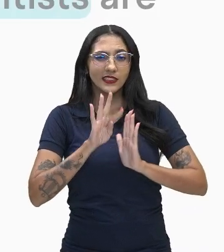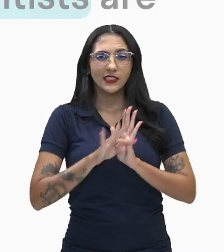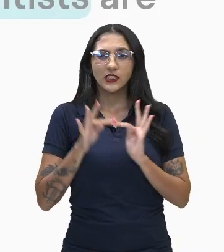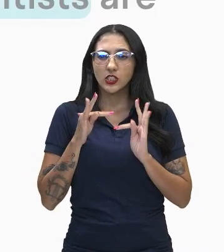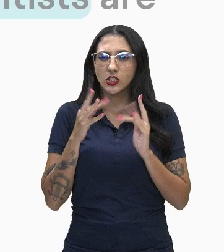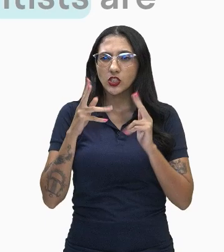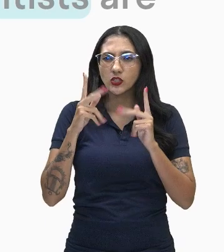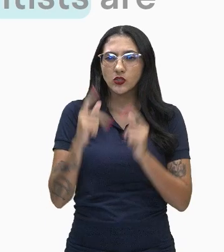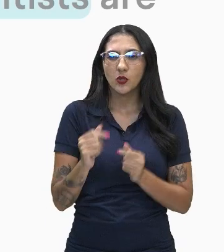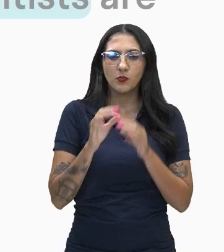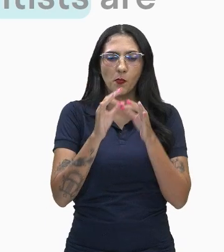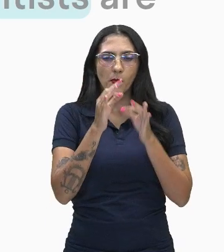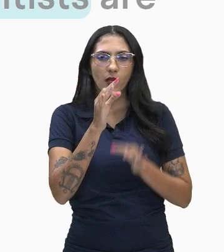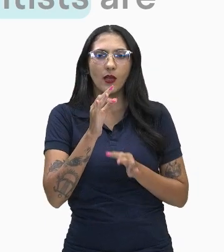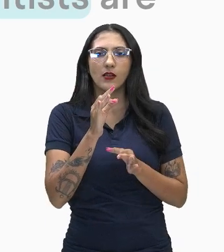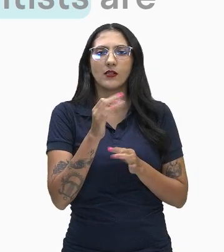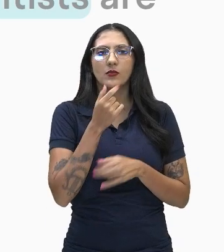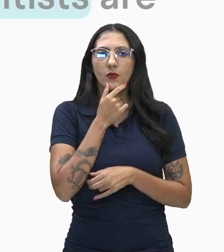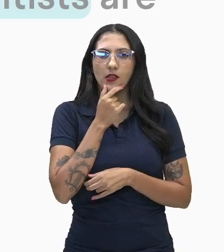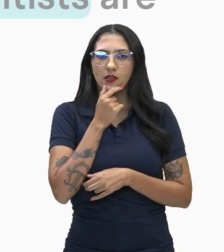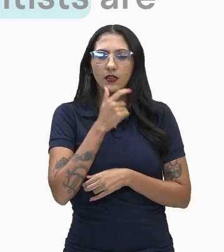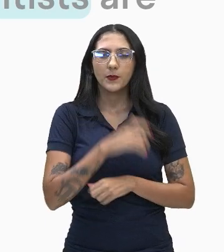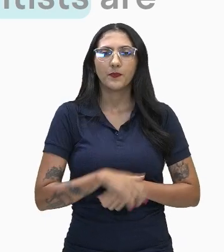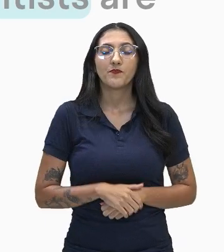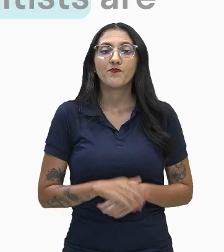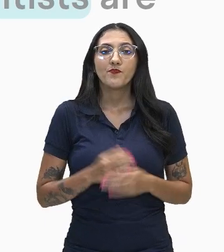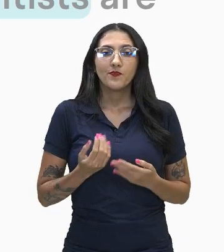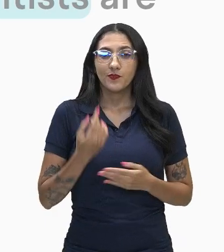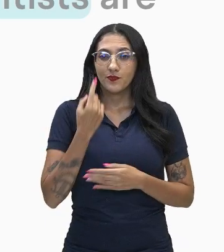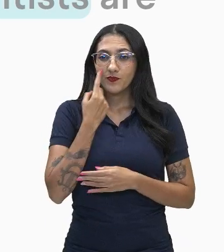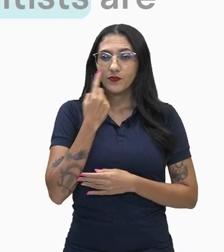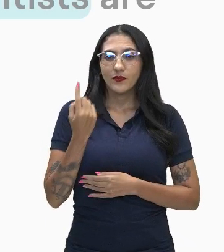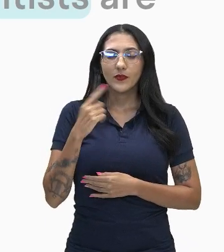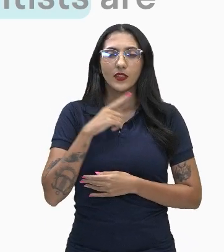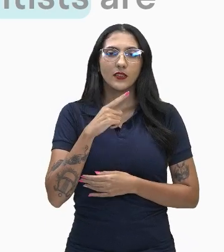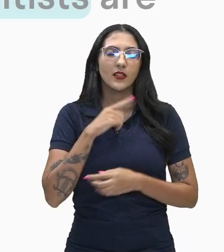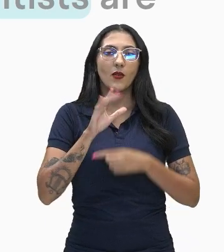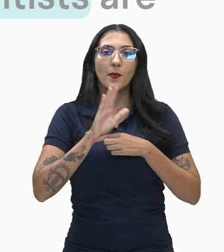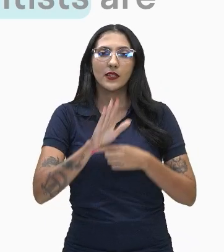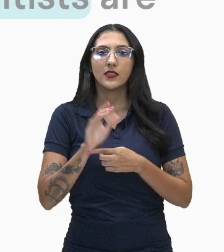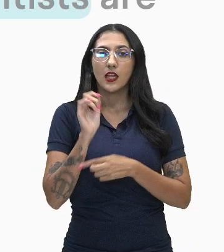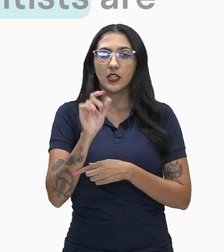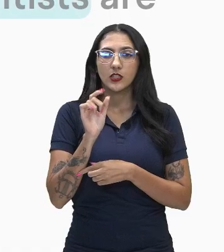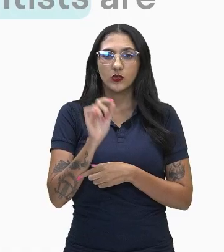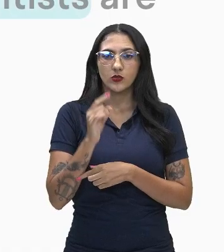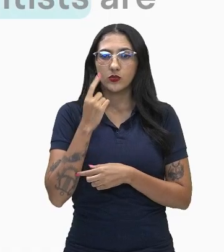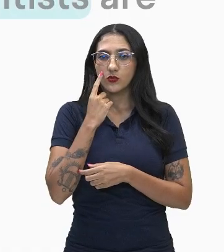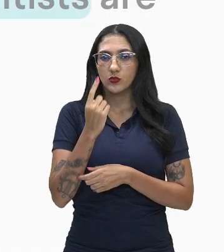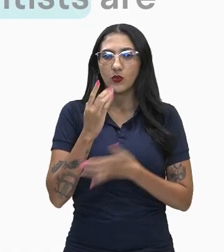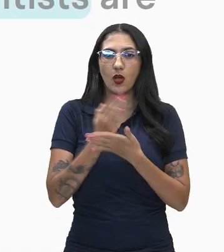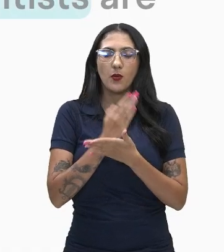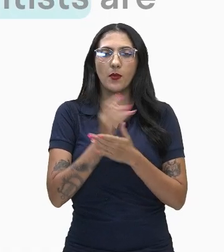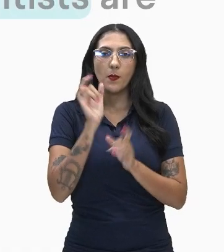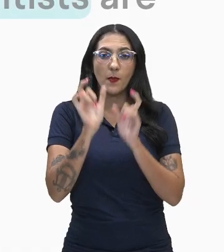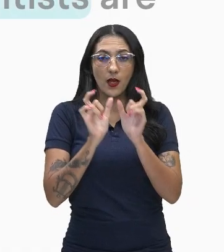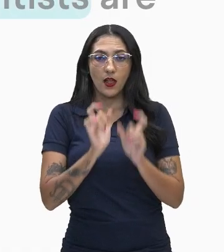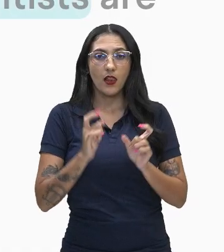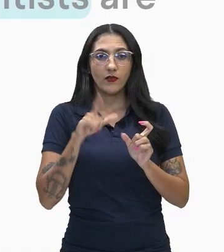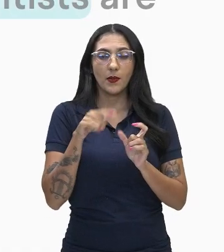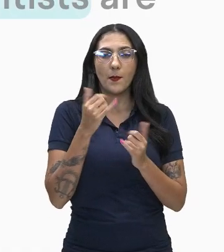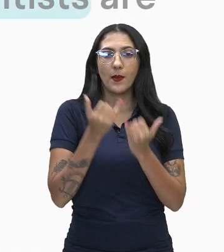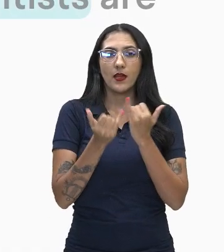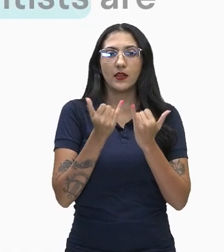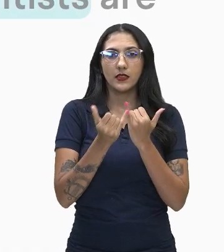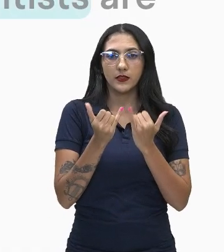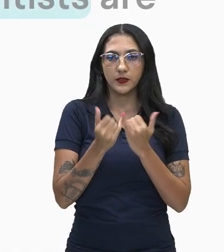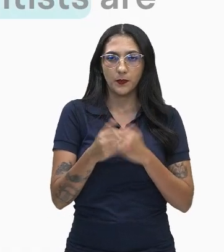inglês. Então, eu marquei para vocês aqui, né? Eu destaquei as palavras cognatas. Vamos ver